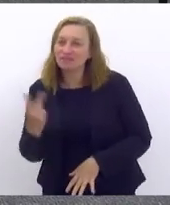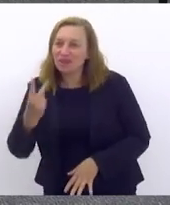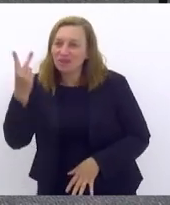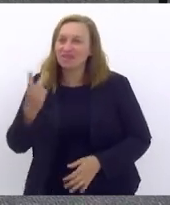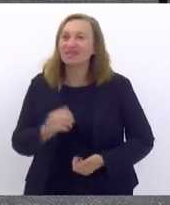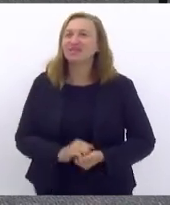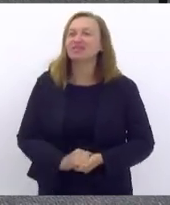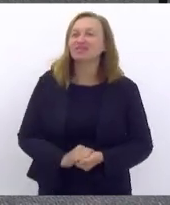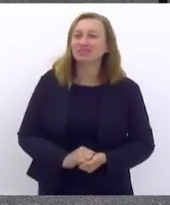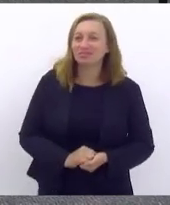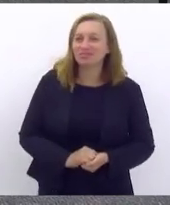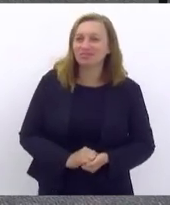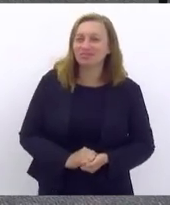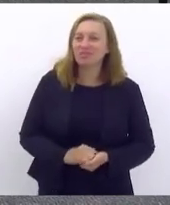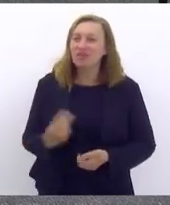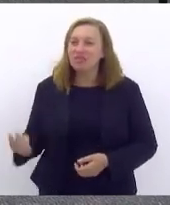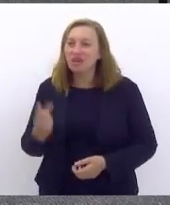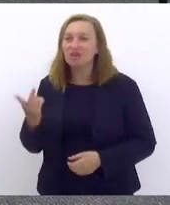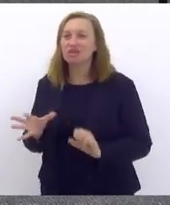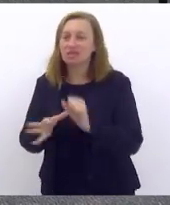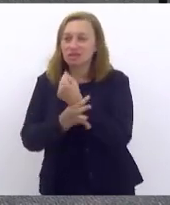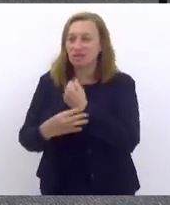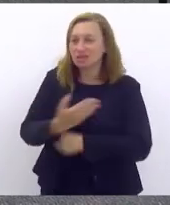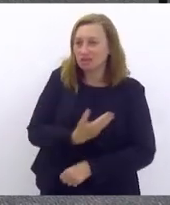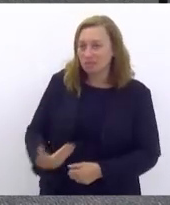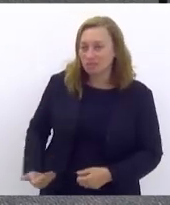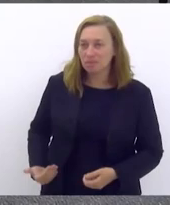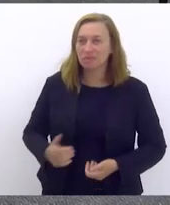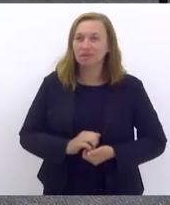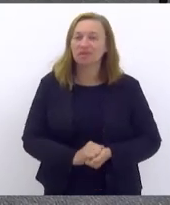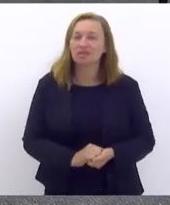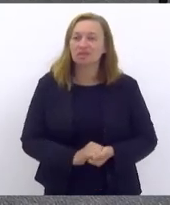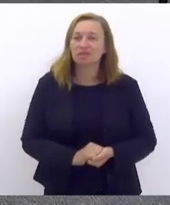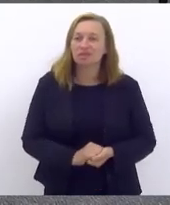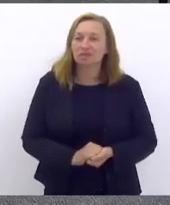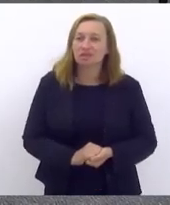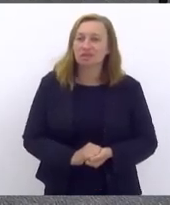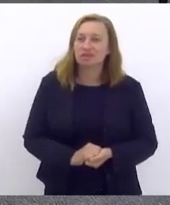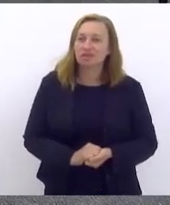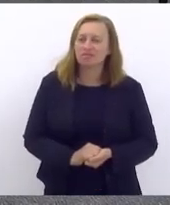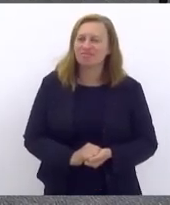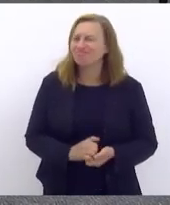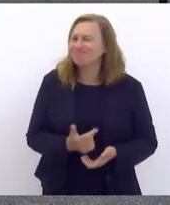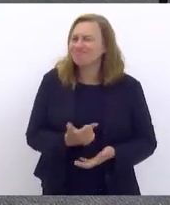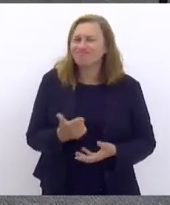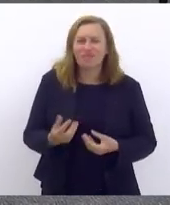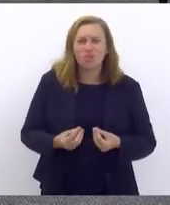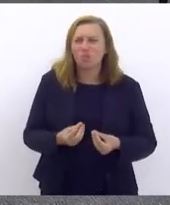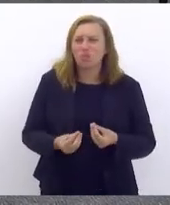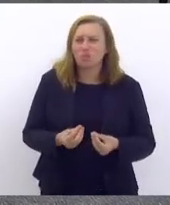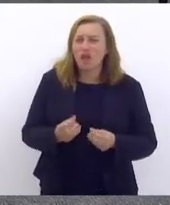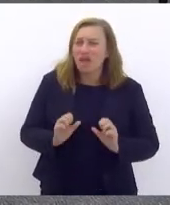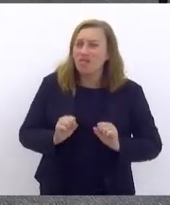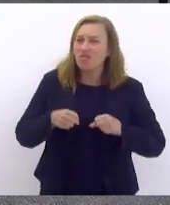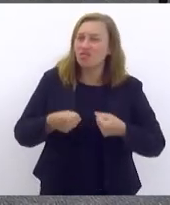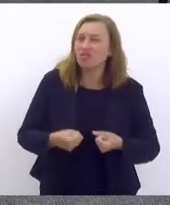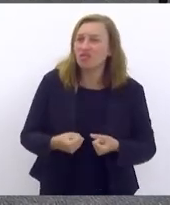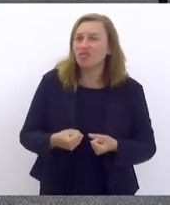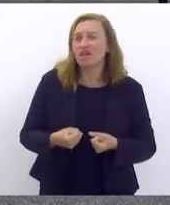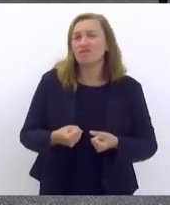polícias, que valoriza a segurança pública. É muita incoerência defender o